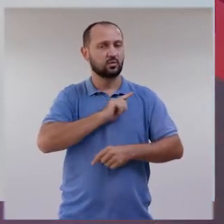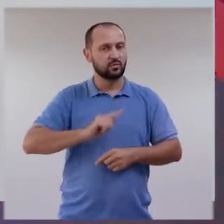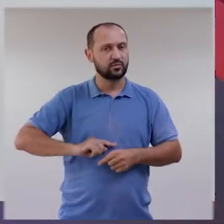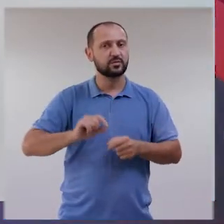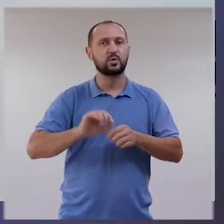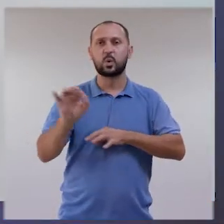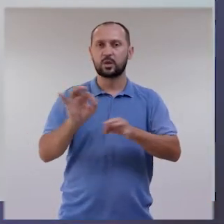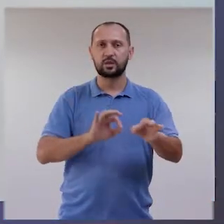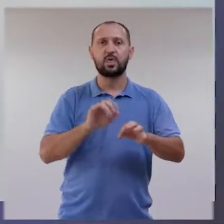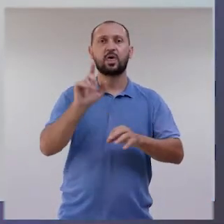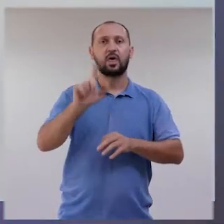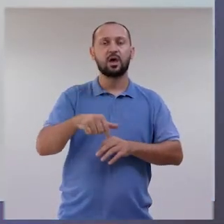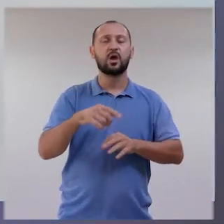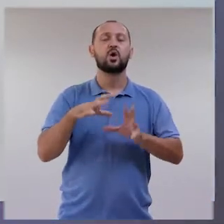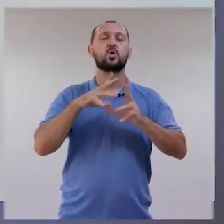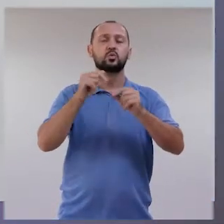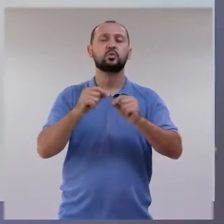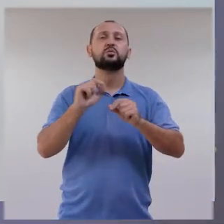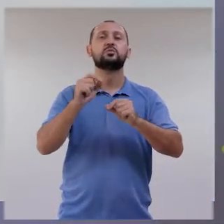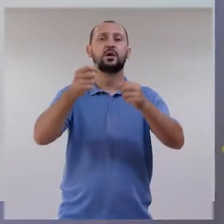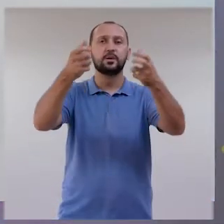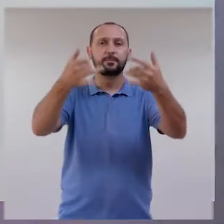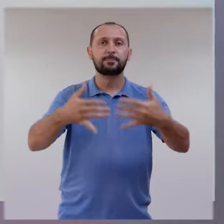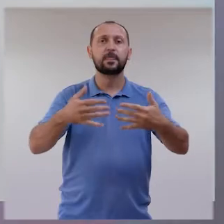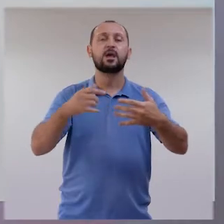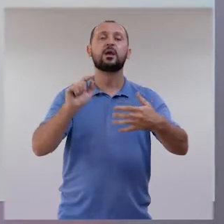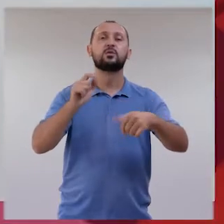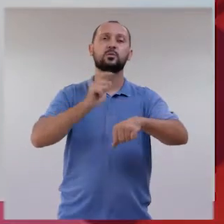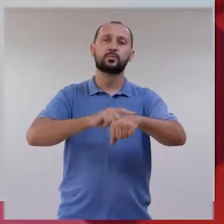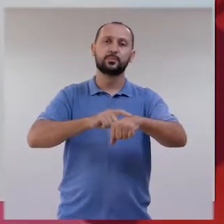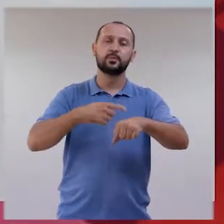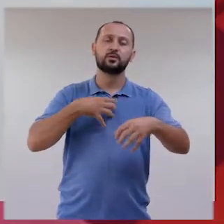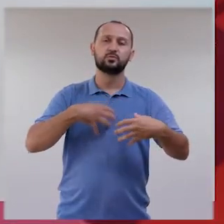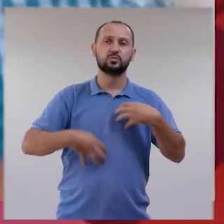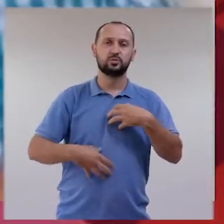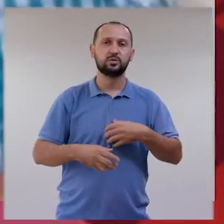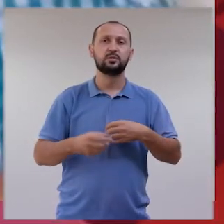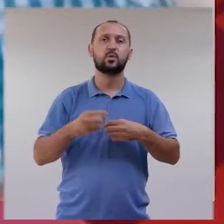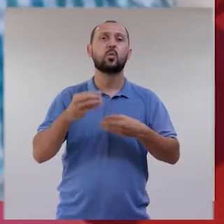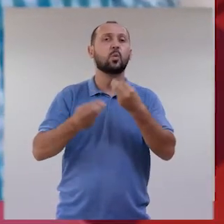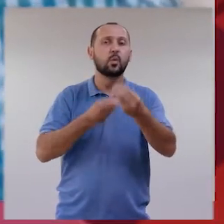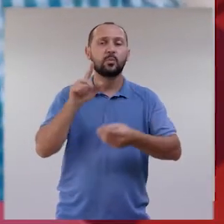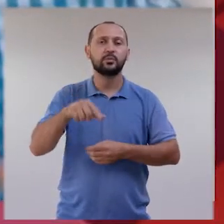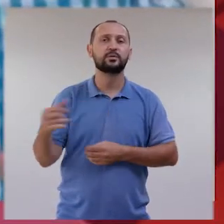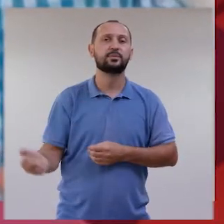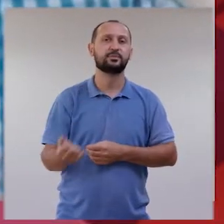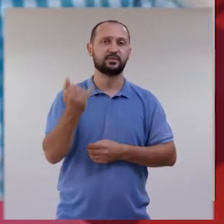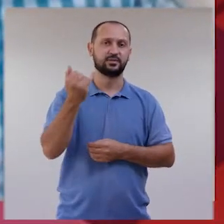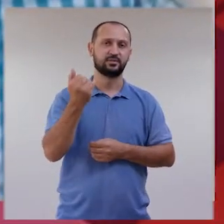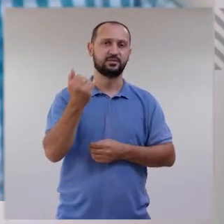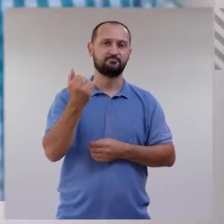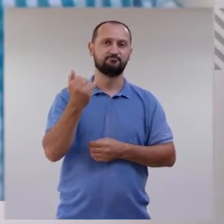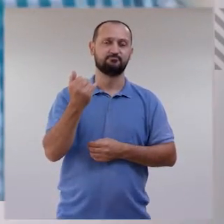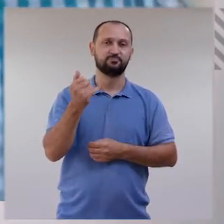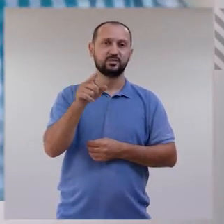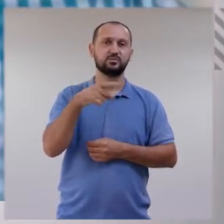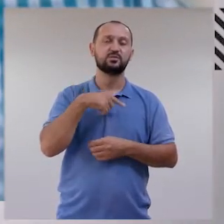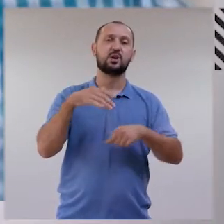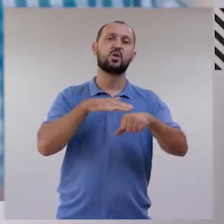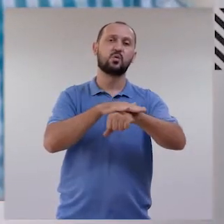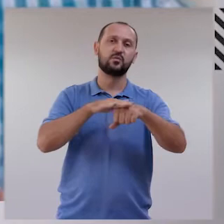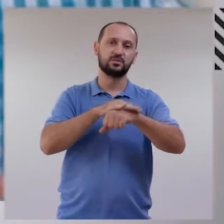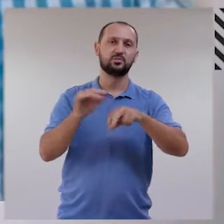o governo realiza, é tudo falando do processo de doação transplante, da importância